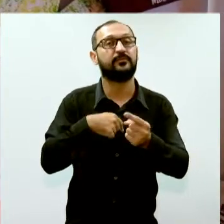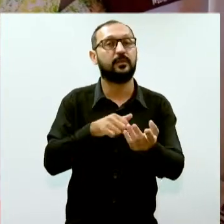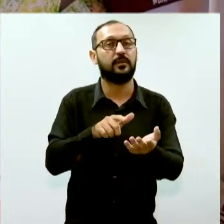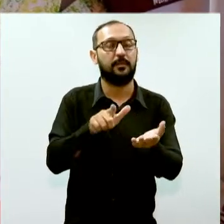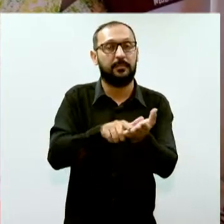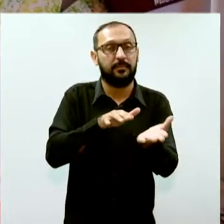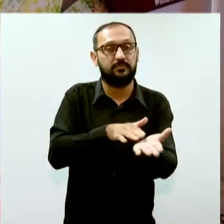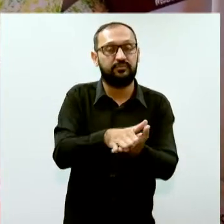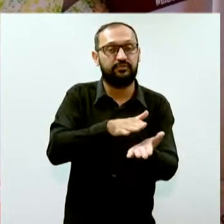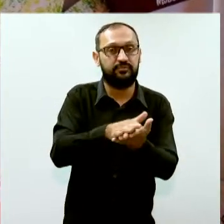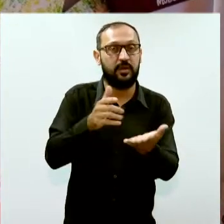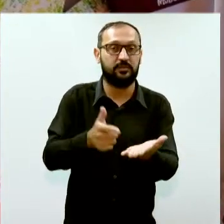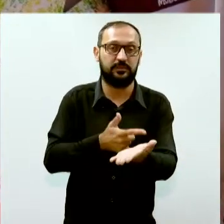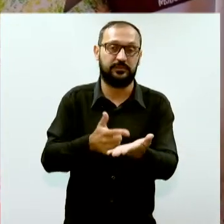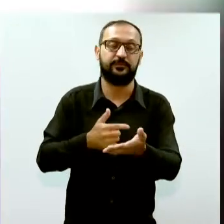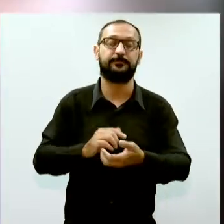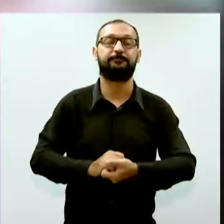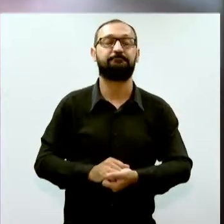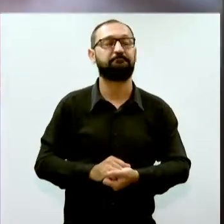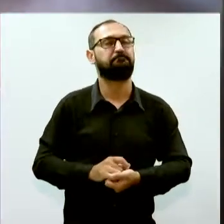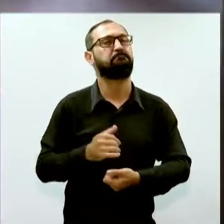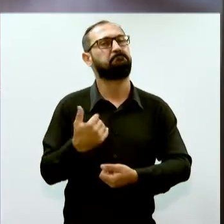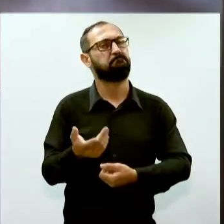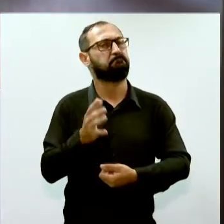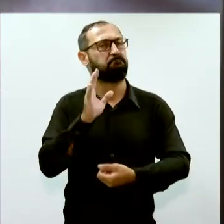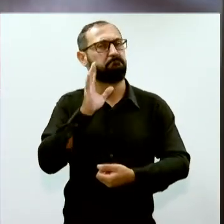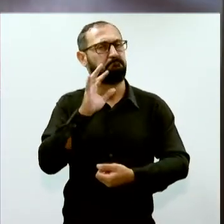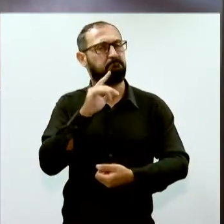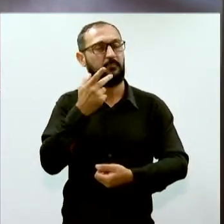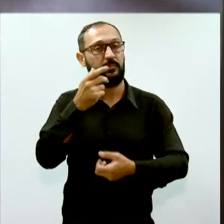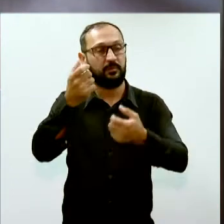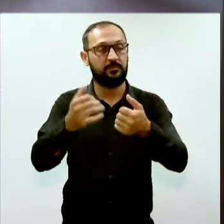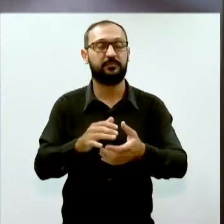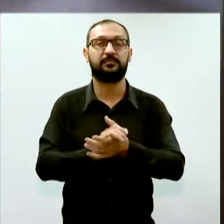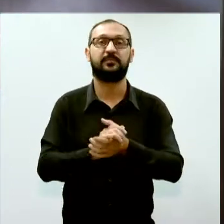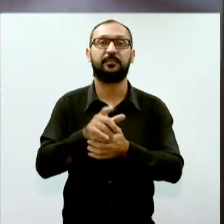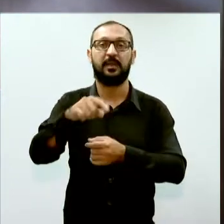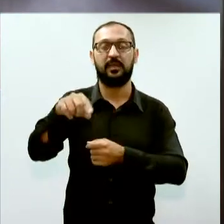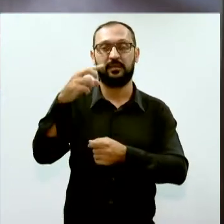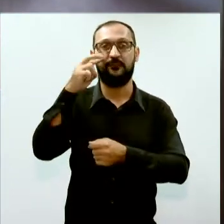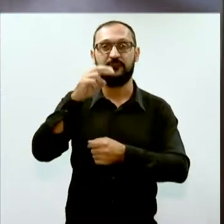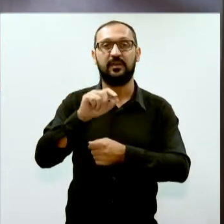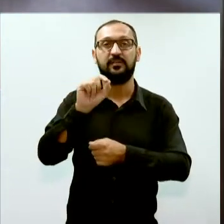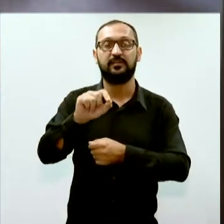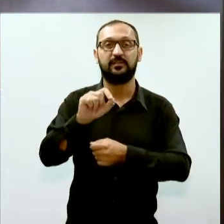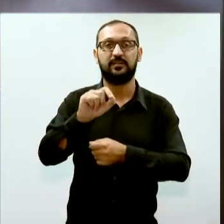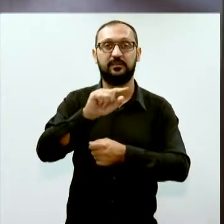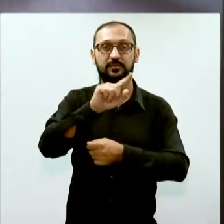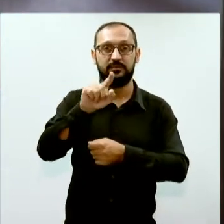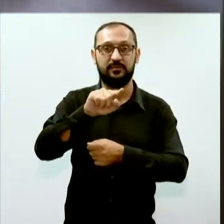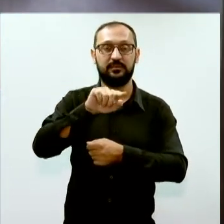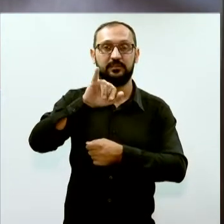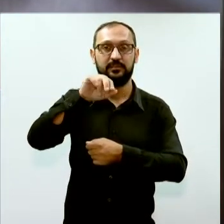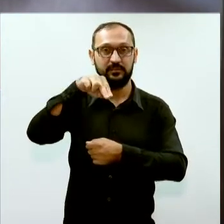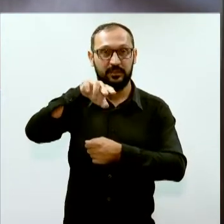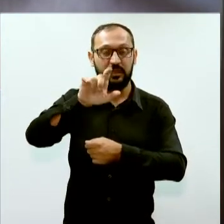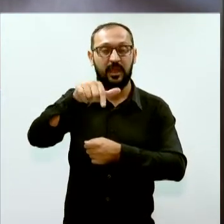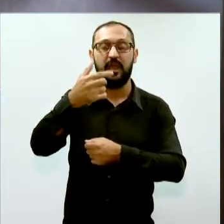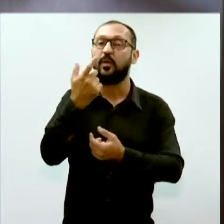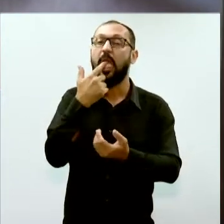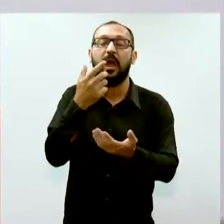impresso no formato de livro. E é legal a gente estar destacando também para quem está assistindo que os zines eles são revistas,